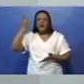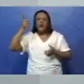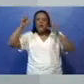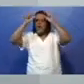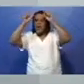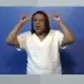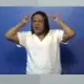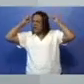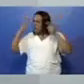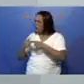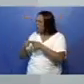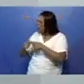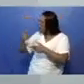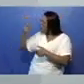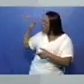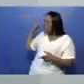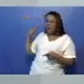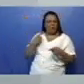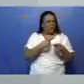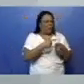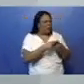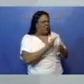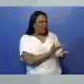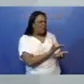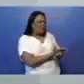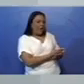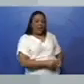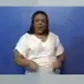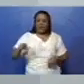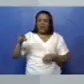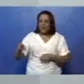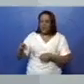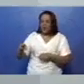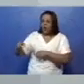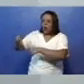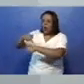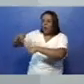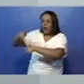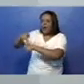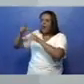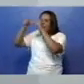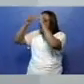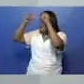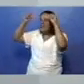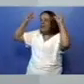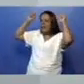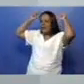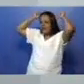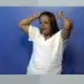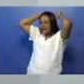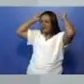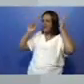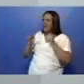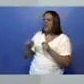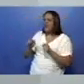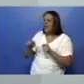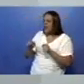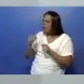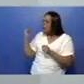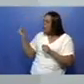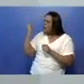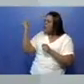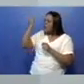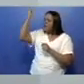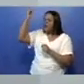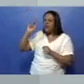estudar isso, professora? A Grécia, ela tem uma grande importância ao longo da nossa história. Ó, mosquitinho. Bom, então ela